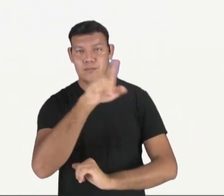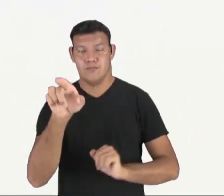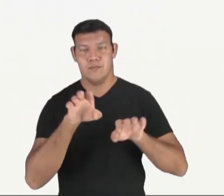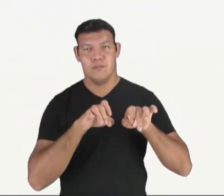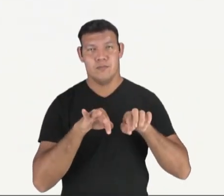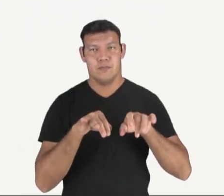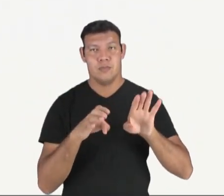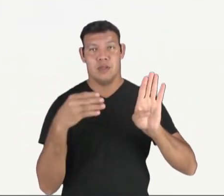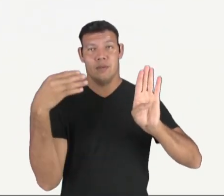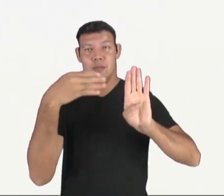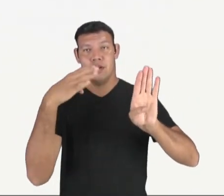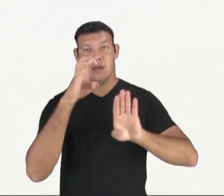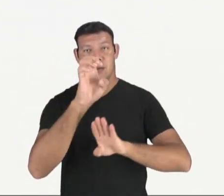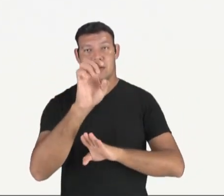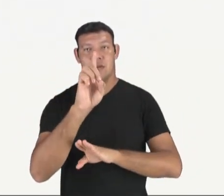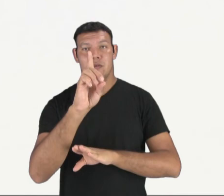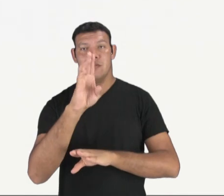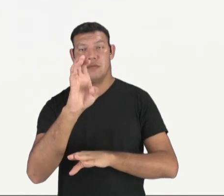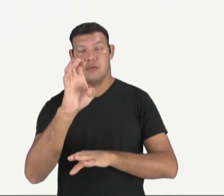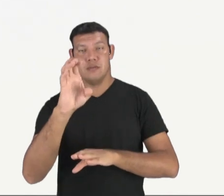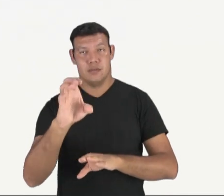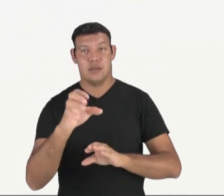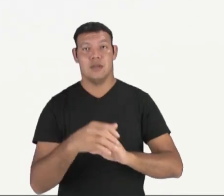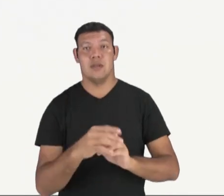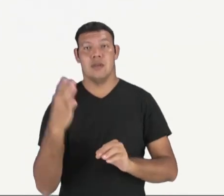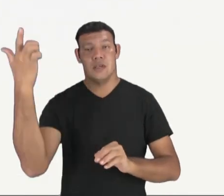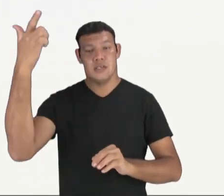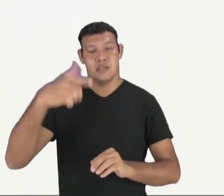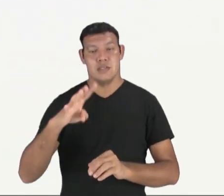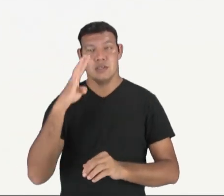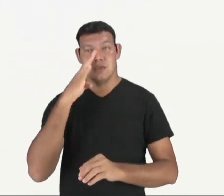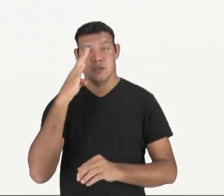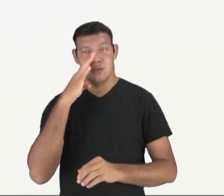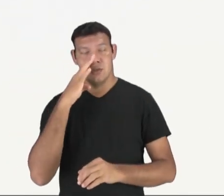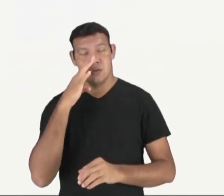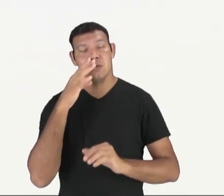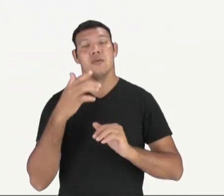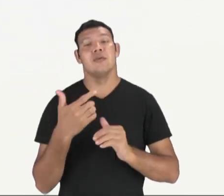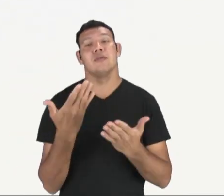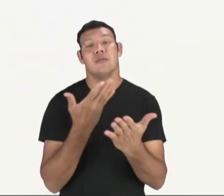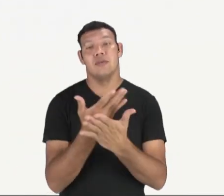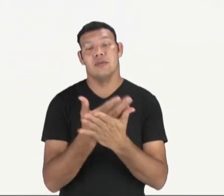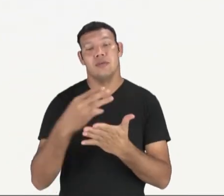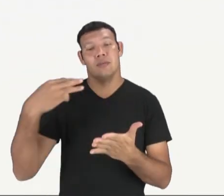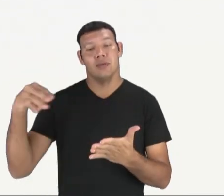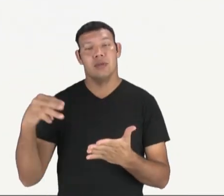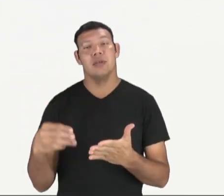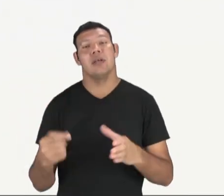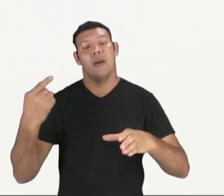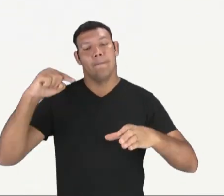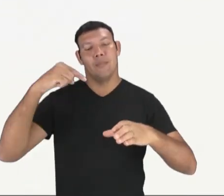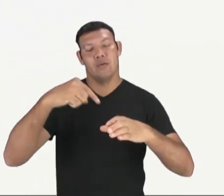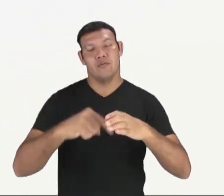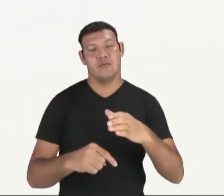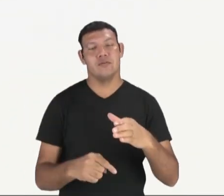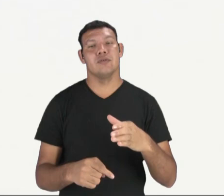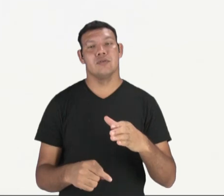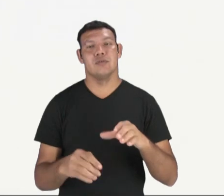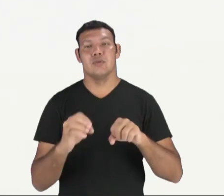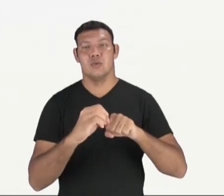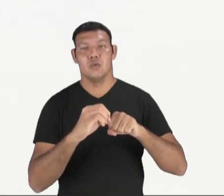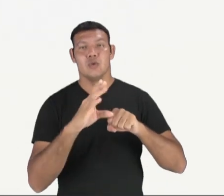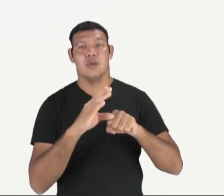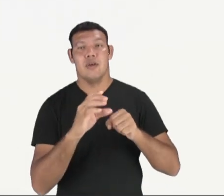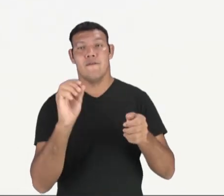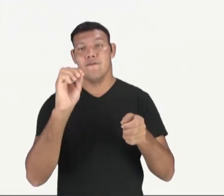plataforma Educ, revejam essa aula e outras aulas referentes à matemática. Façam as atividades complementares